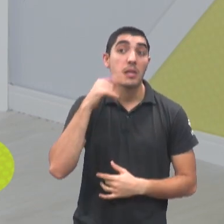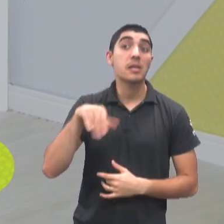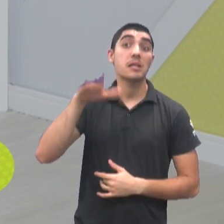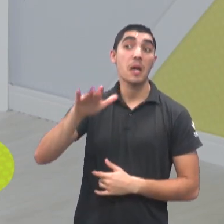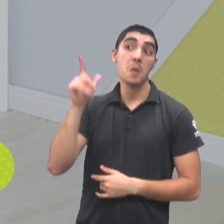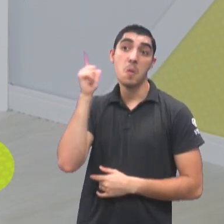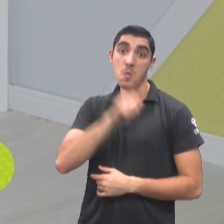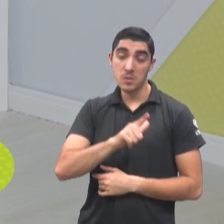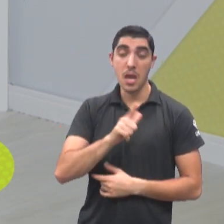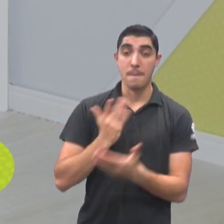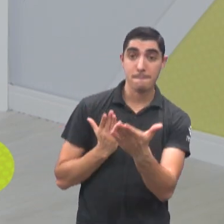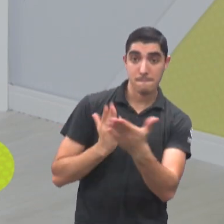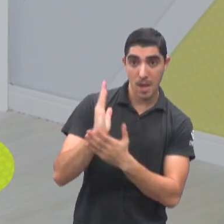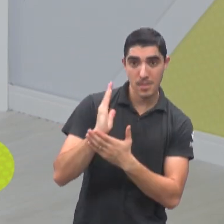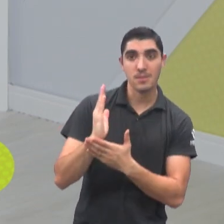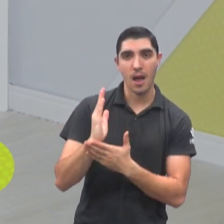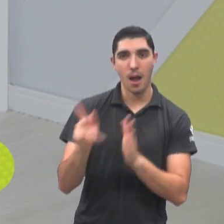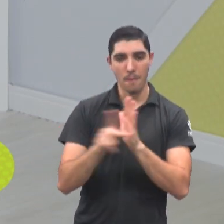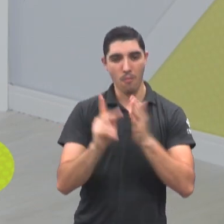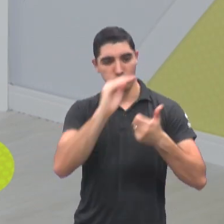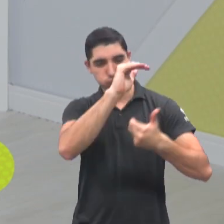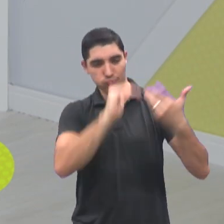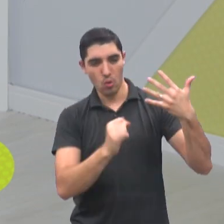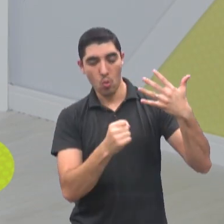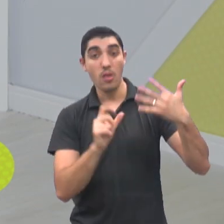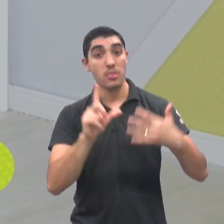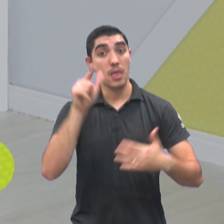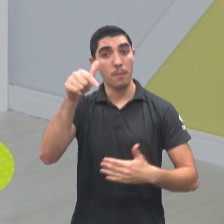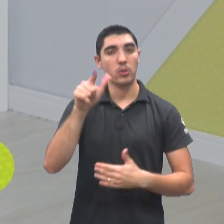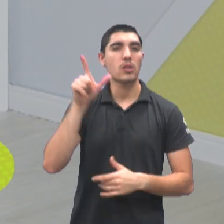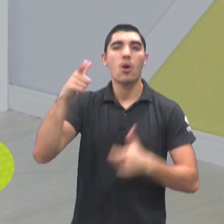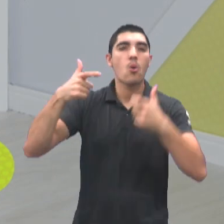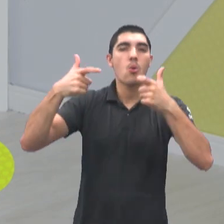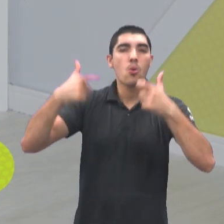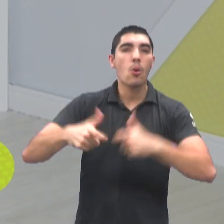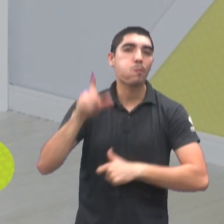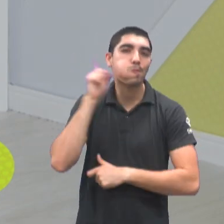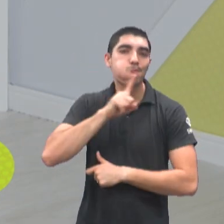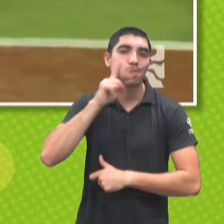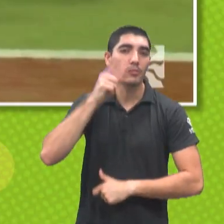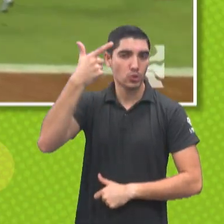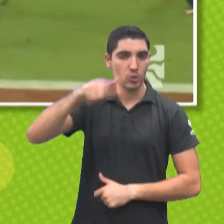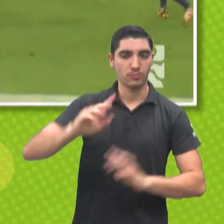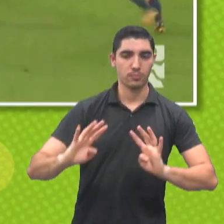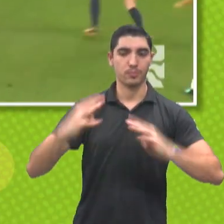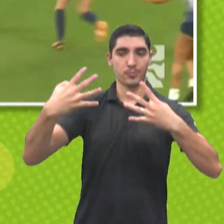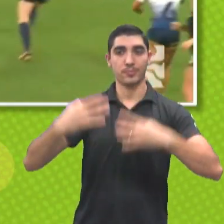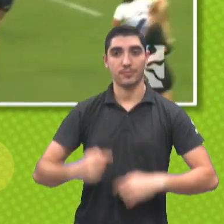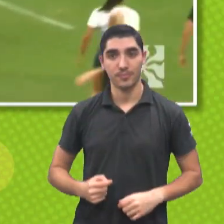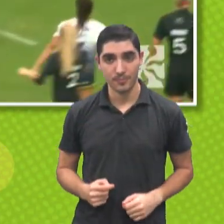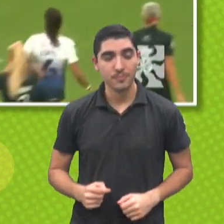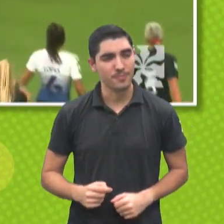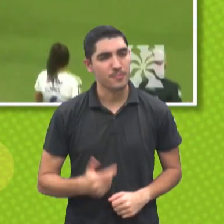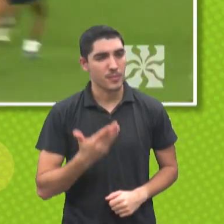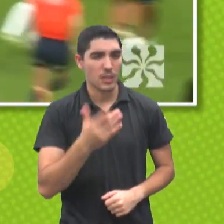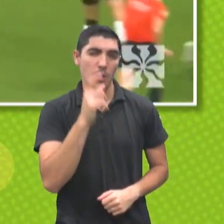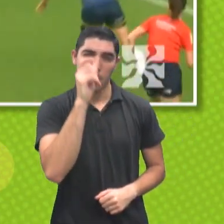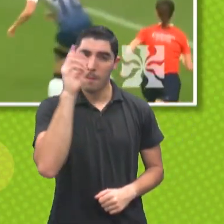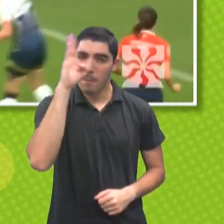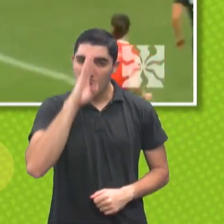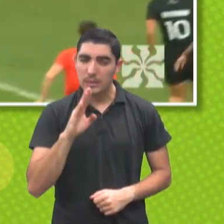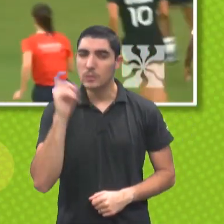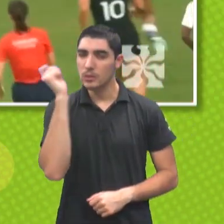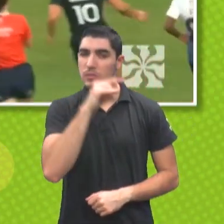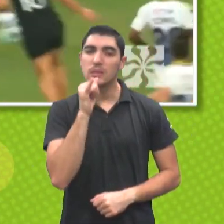os times do top 8 que jogarão a etapa final em Los Angeles, Brunão. Para o Brasil ainda é complicado, né? Você pega esses times de Nova